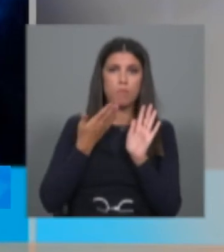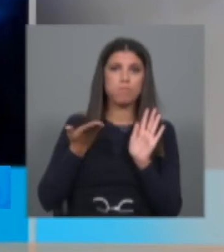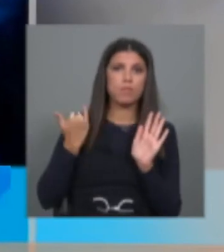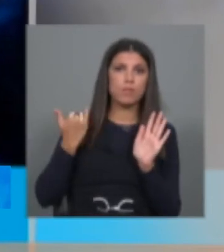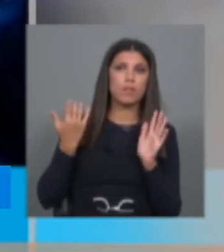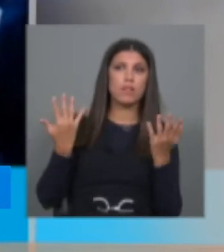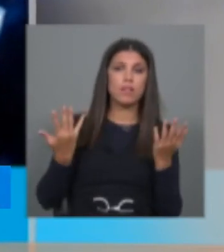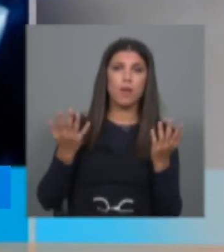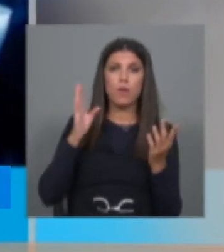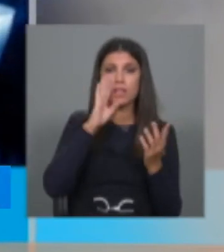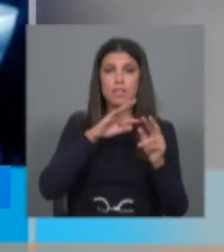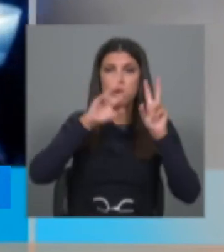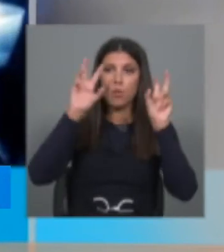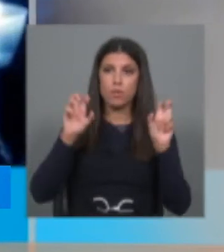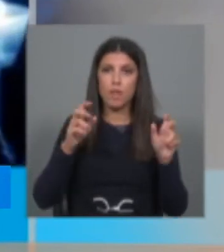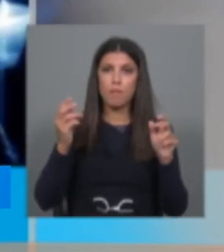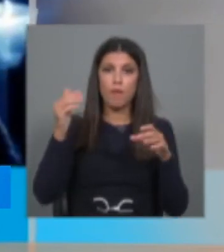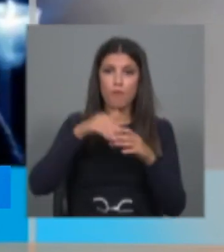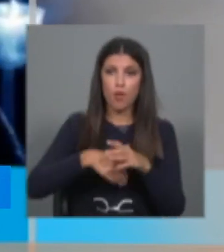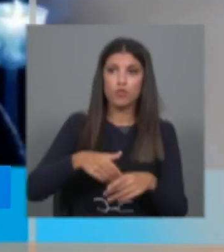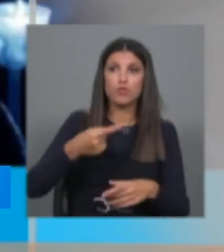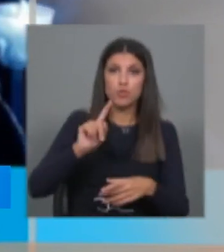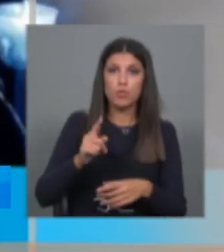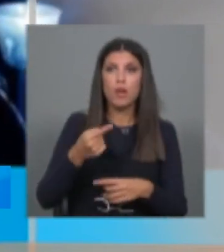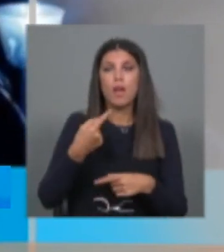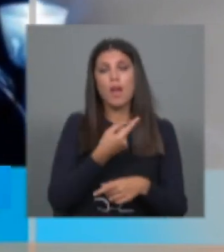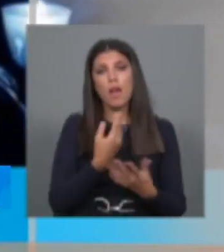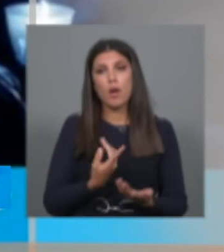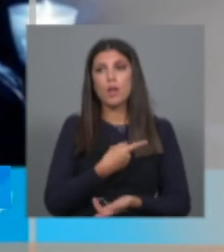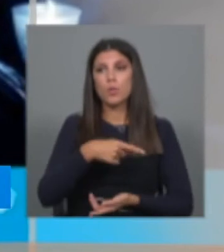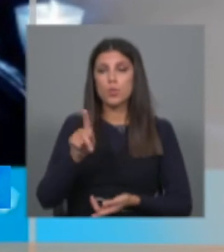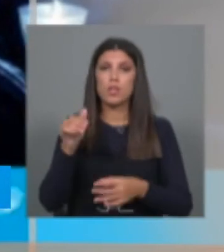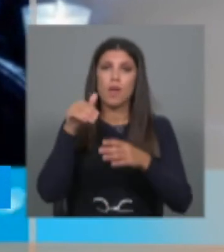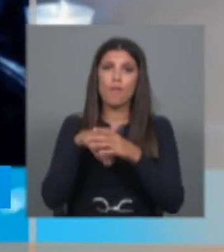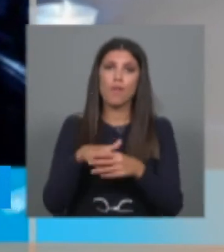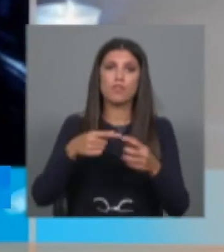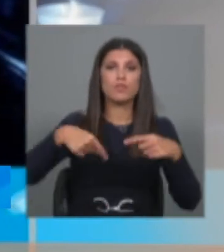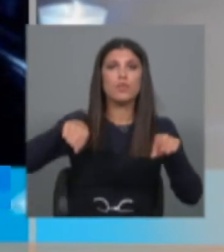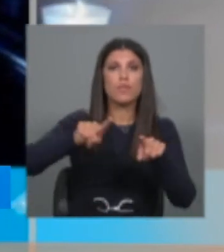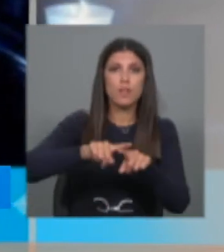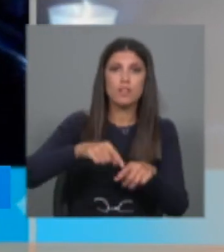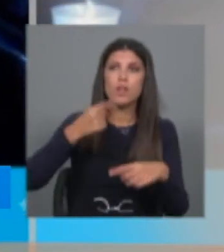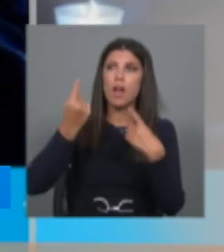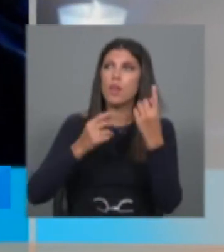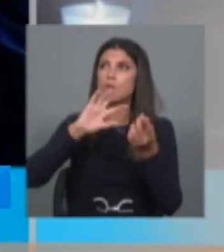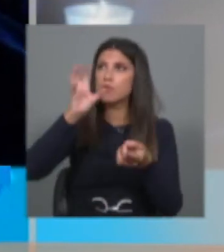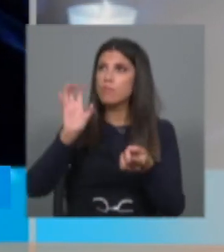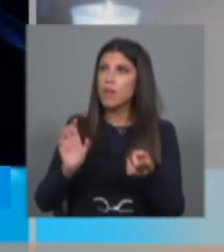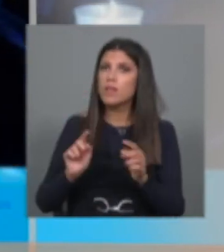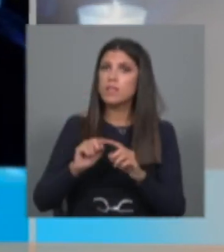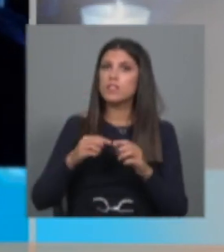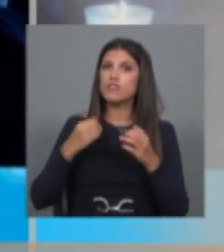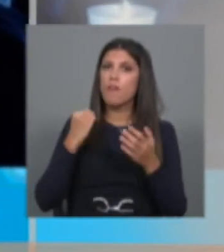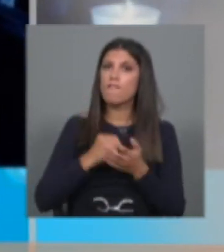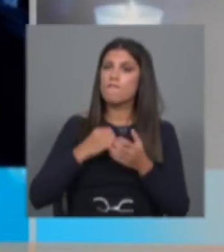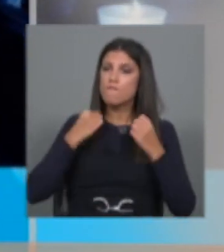ir a votos pelo referendo. De facto, há muitos países que têm uma tradição referendária muito forte.